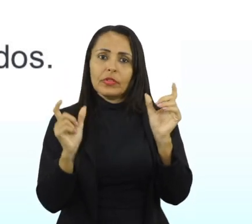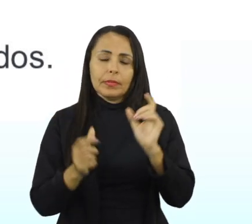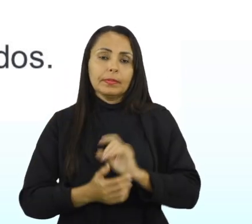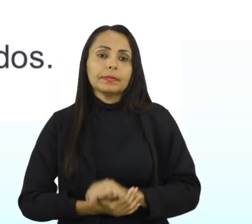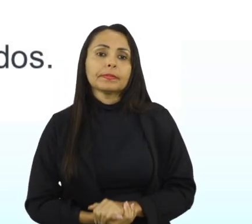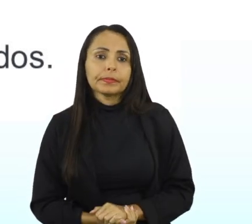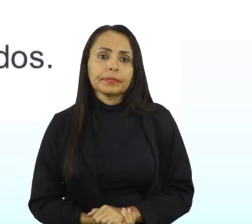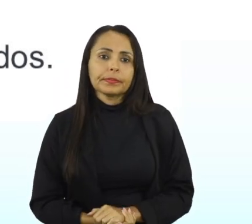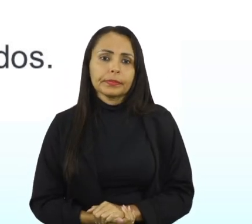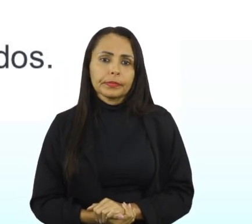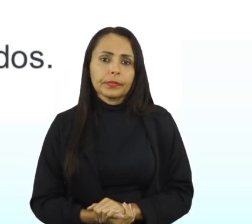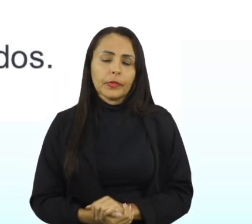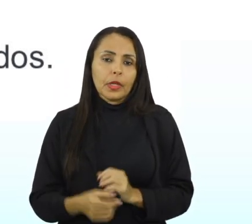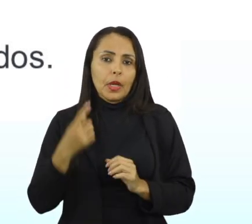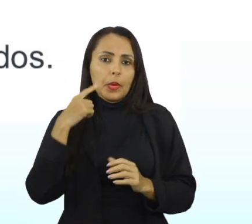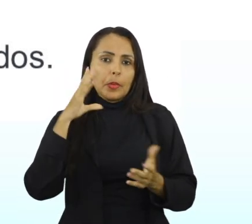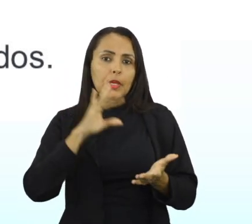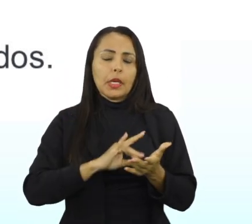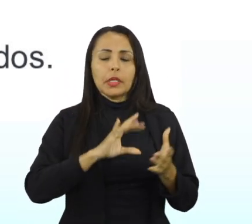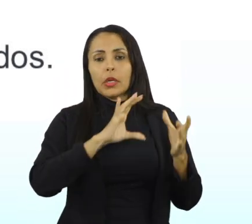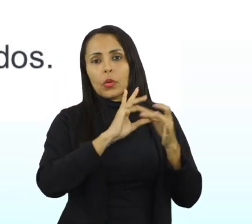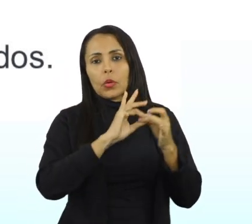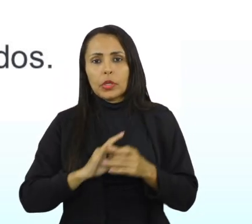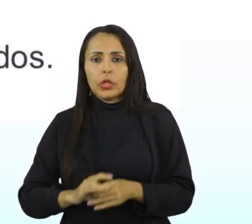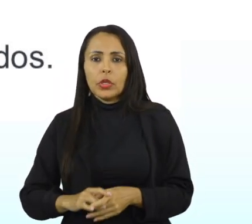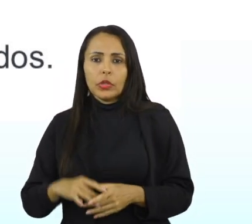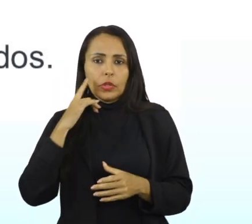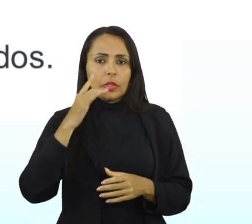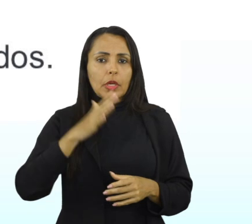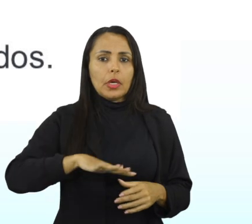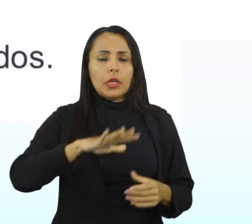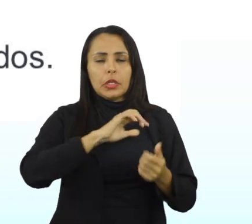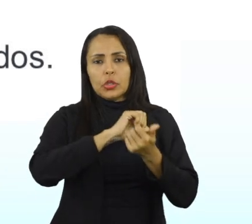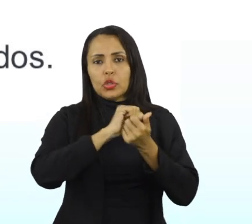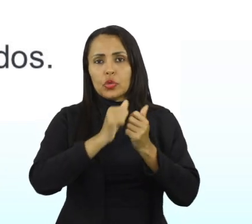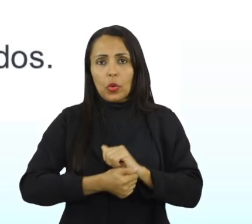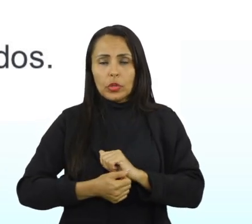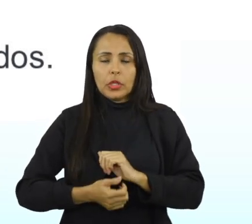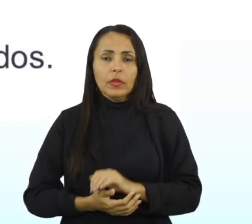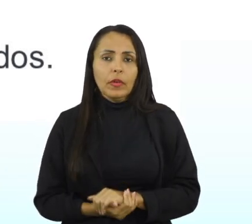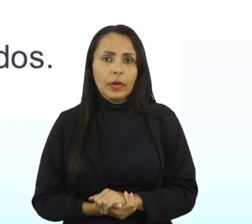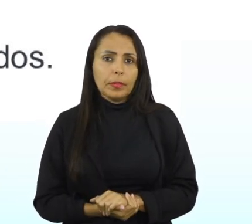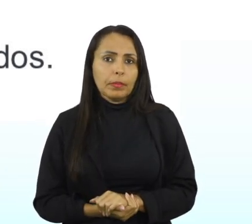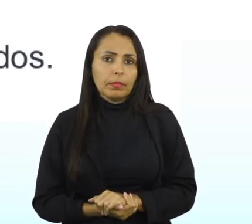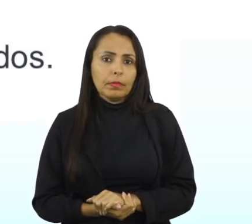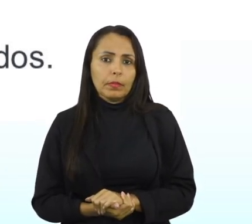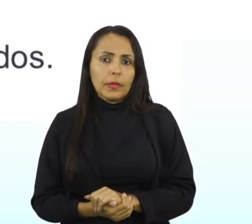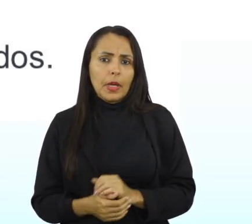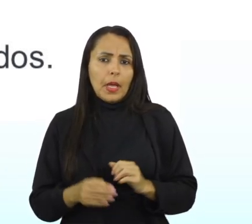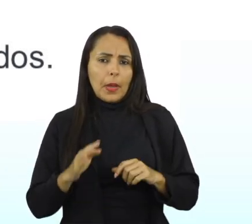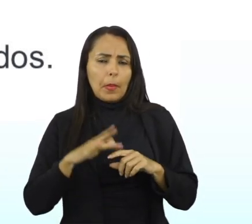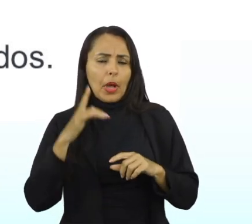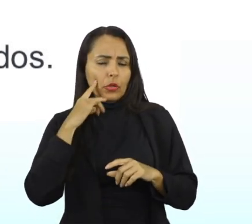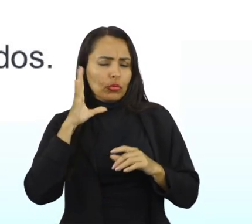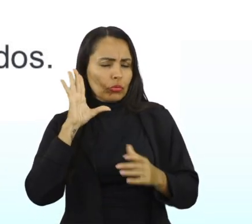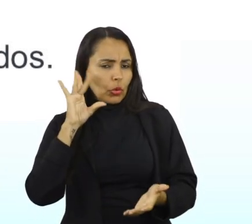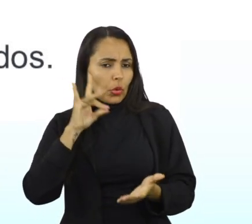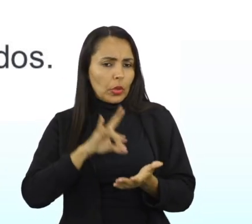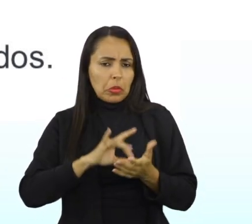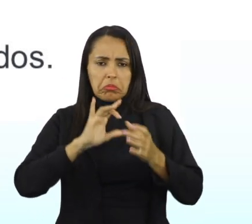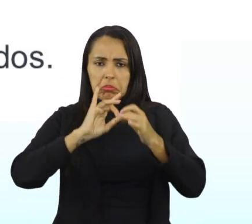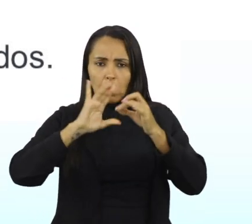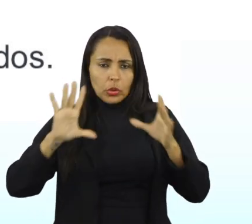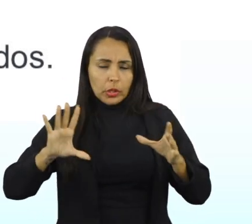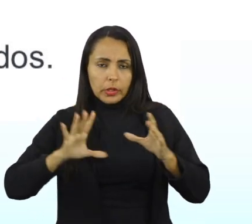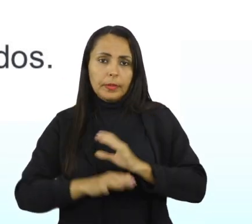figurado. E B, aplicada em contexto na área desportiva, a área desportiva é uma área mais o quê?